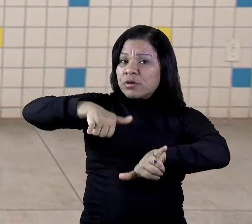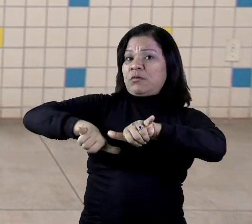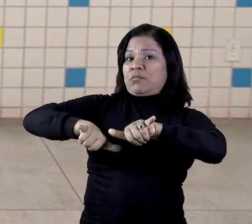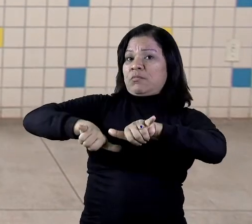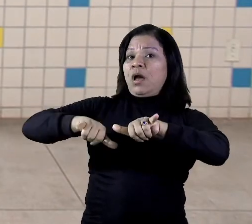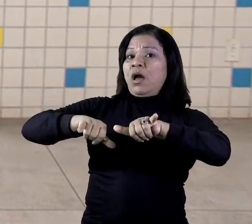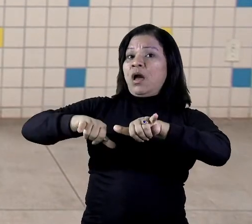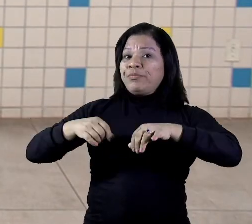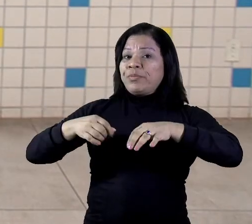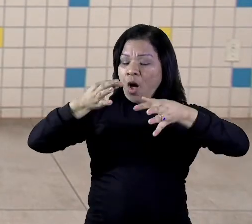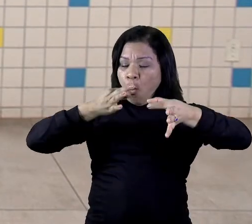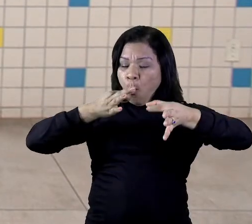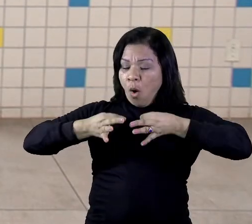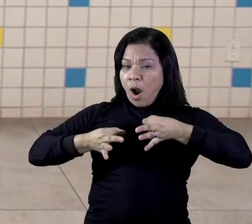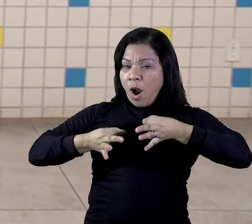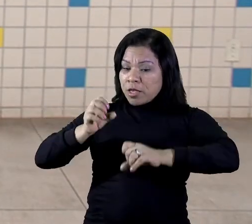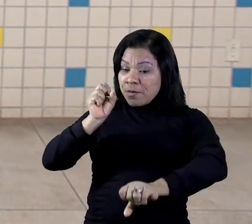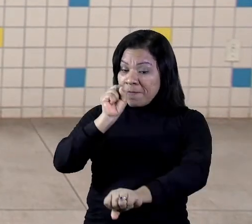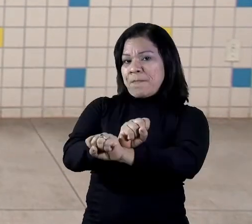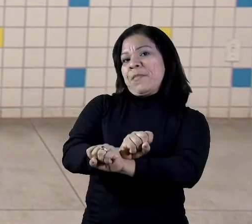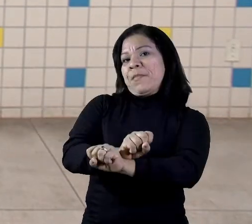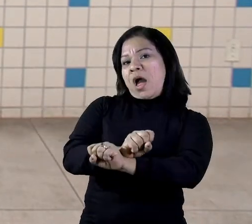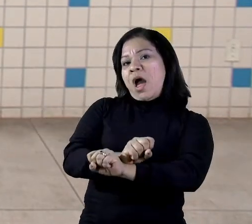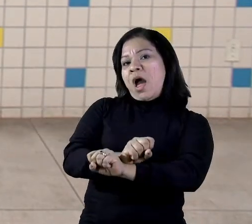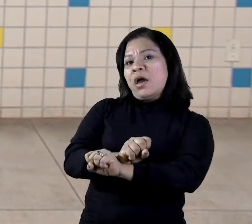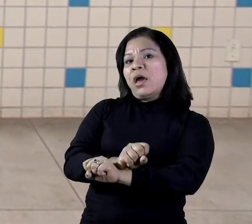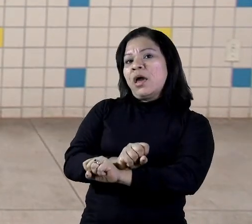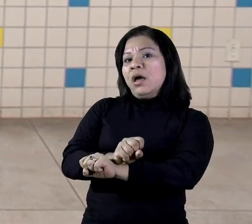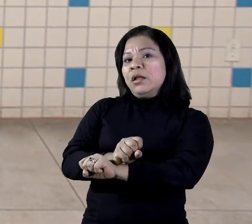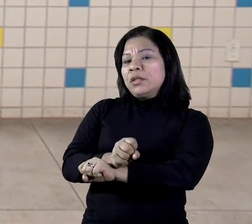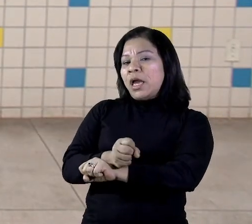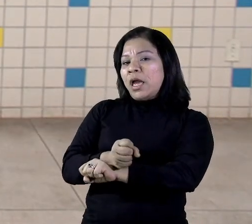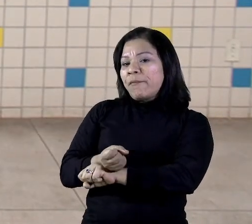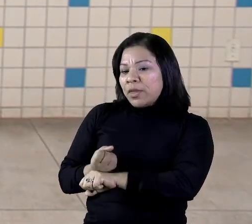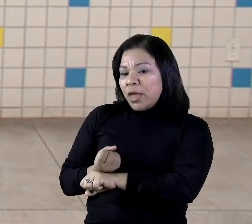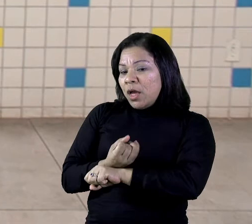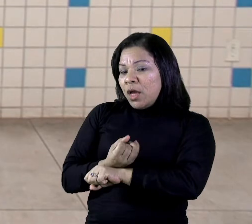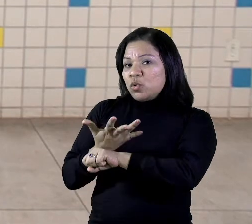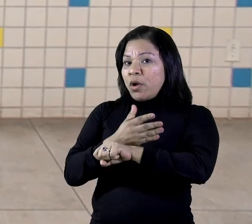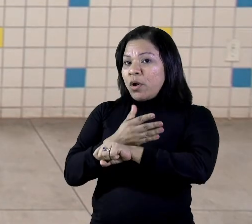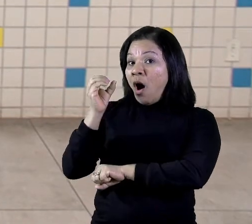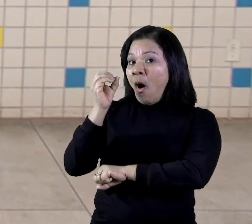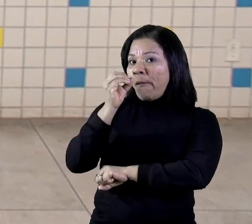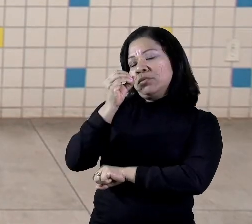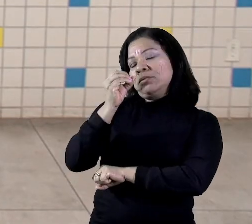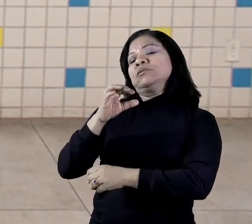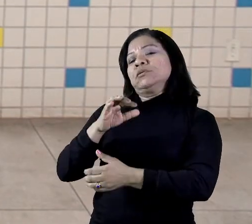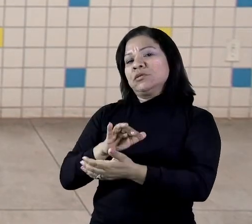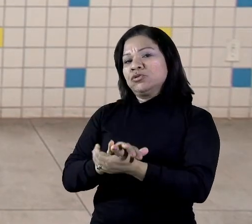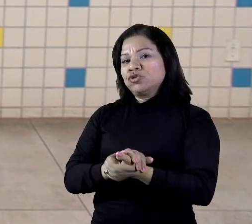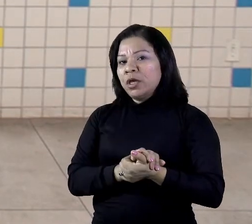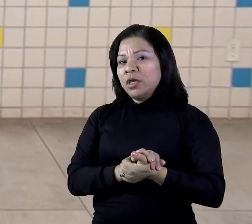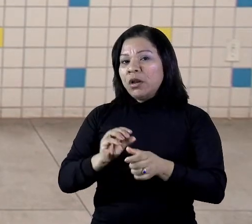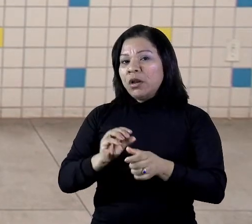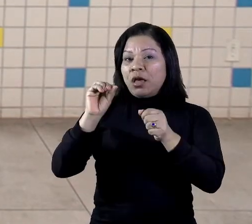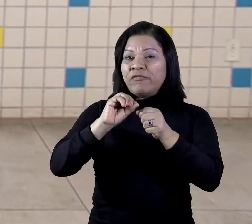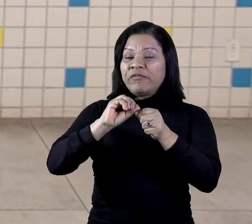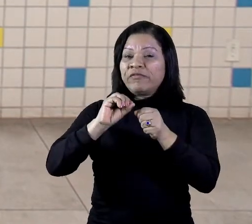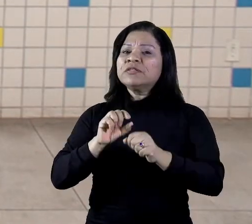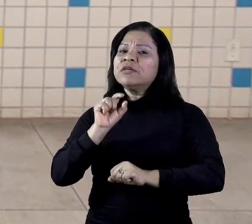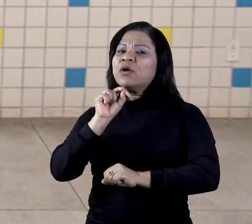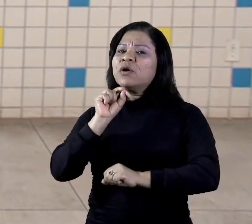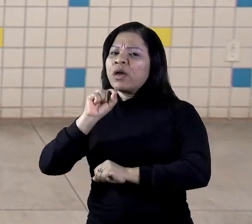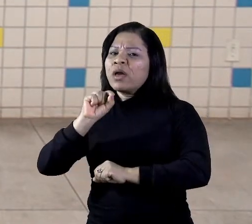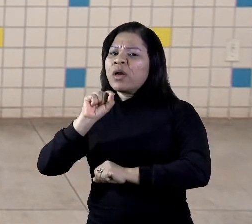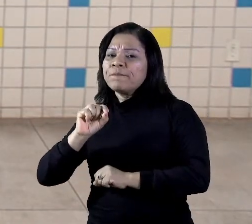a produção de energia através do oxigênio, ela vai fazer através do gás carbônico e vai produzir uma coisa chamada ácido láctico. E